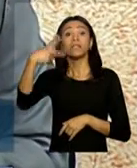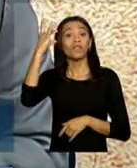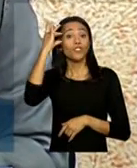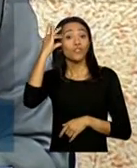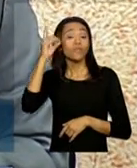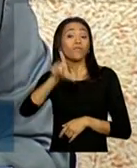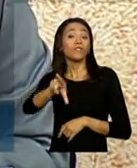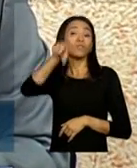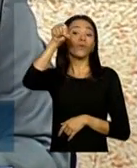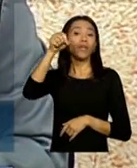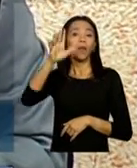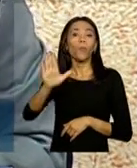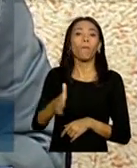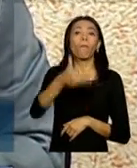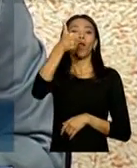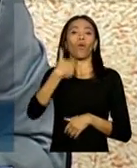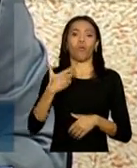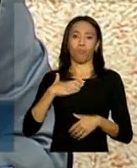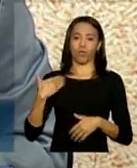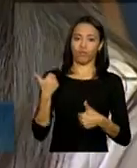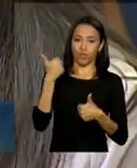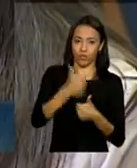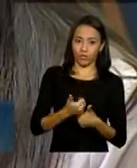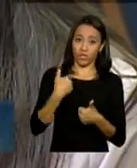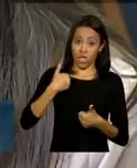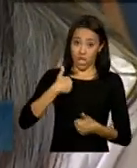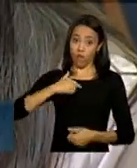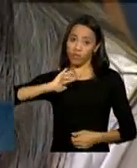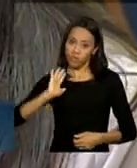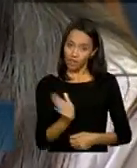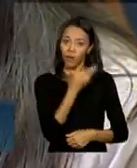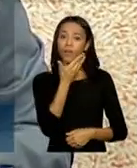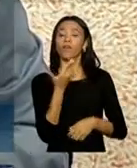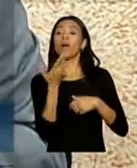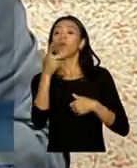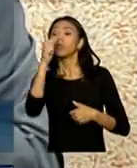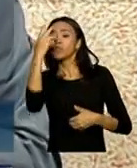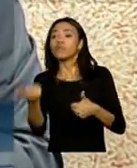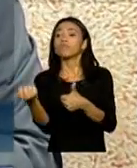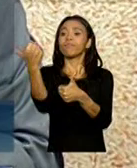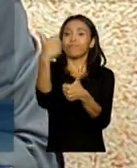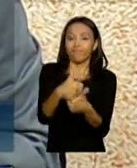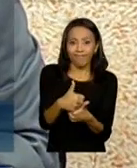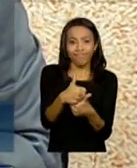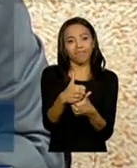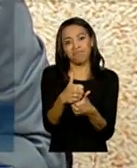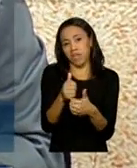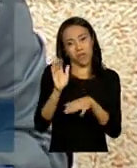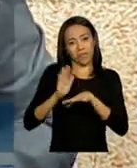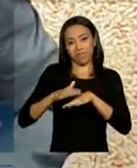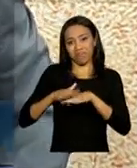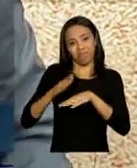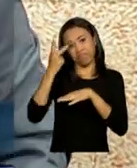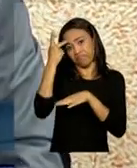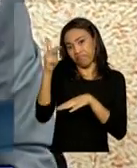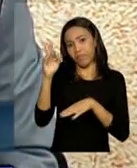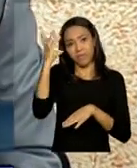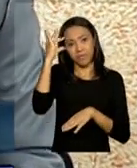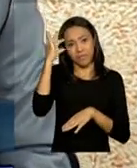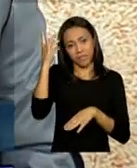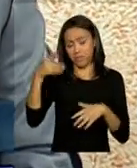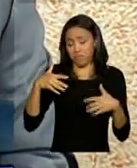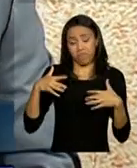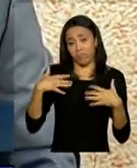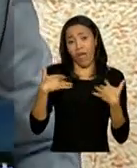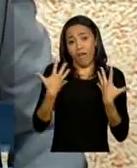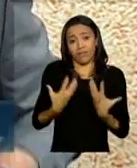eh substituto meu melhor sucessor sempre eh Ficaria feliz com qualquer decisão da presidenta Dilma eh em